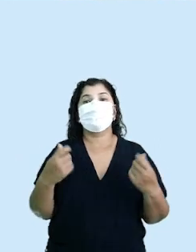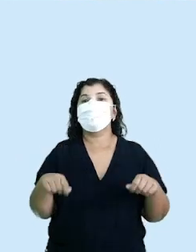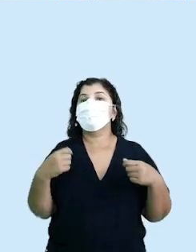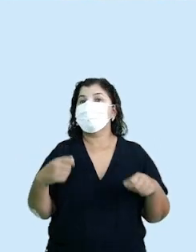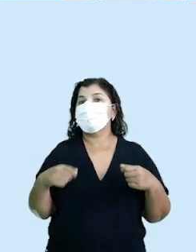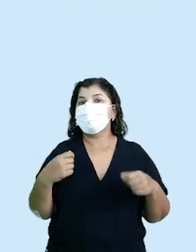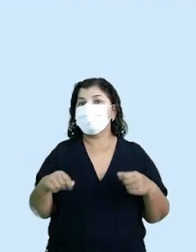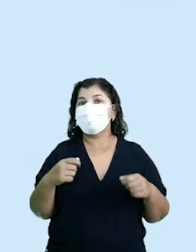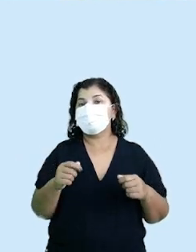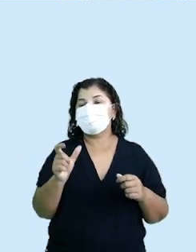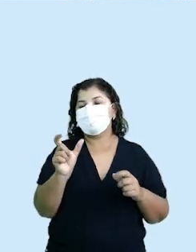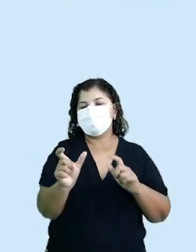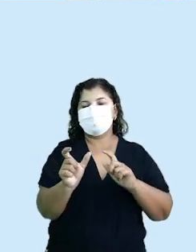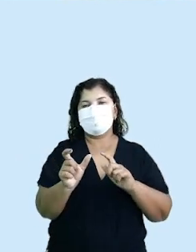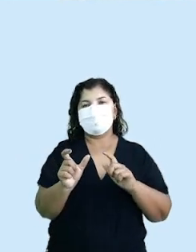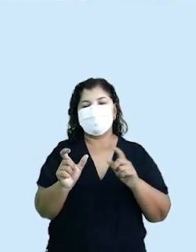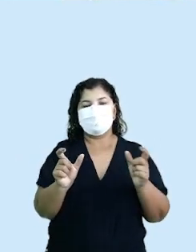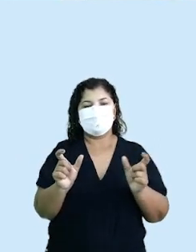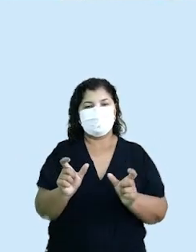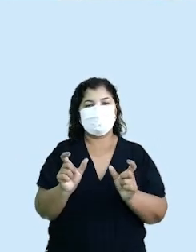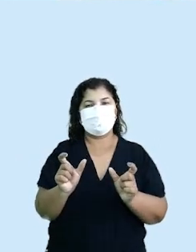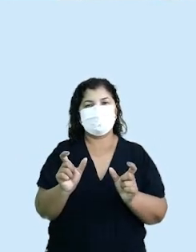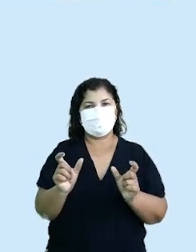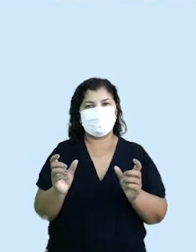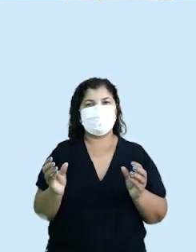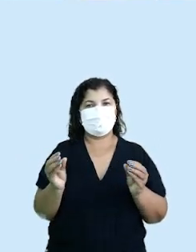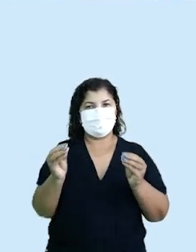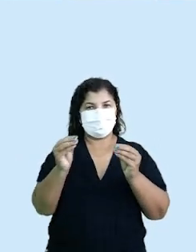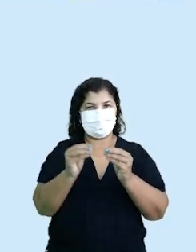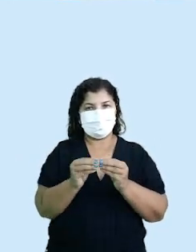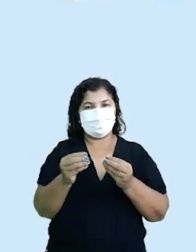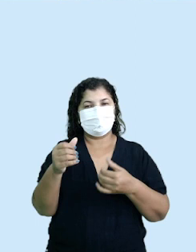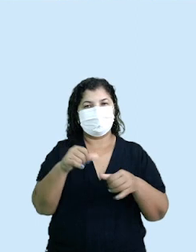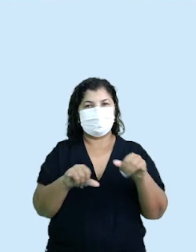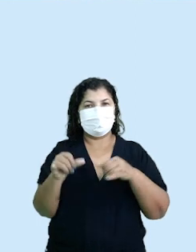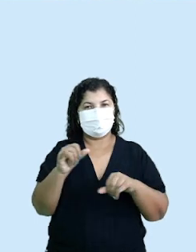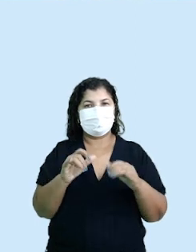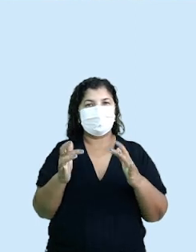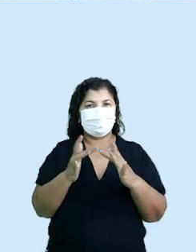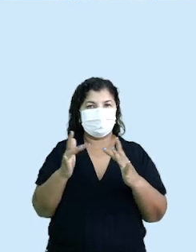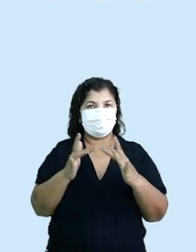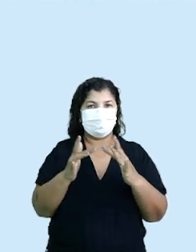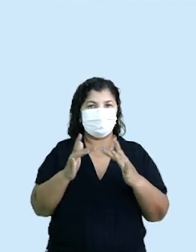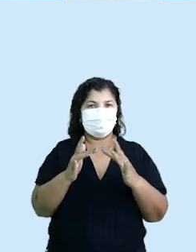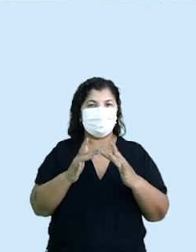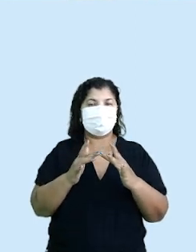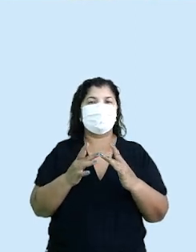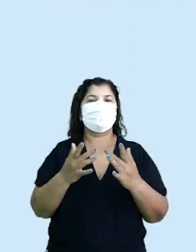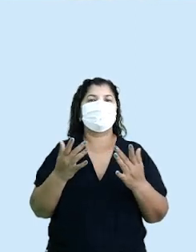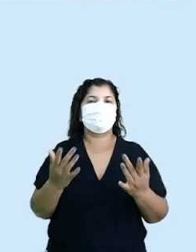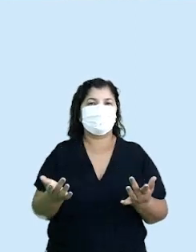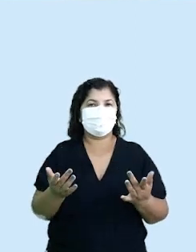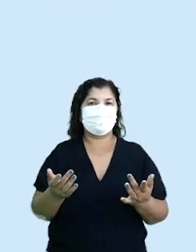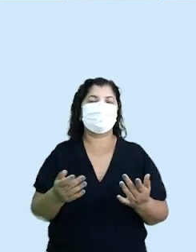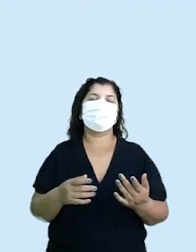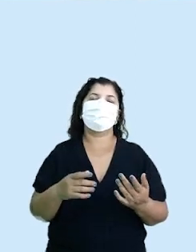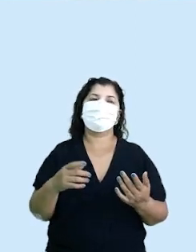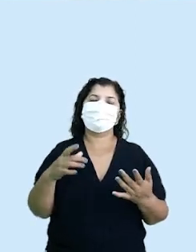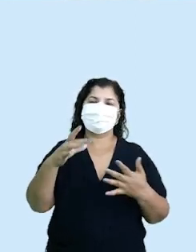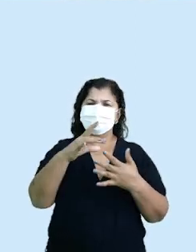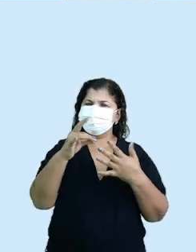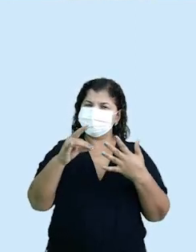solução em contato com cada um dos metais e eu preciso ter ainda uma ponte salina. Não vamos entrar em